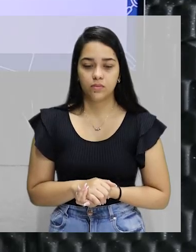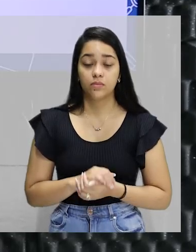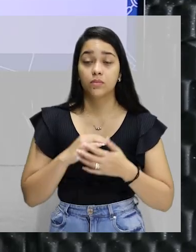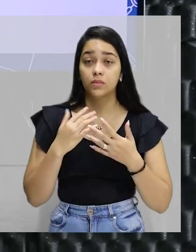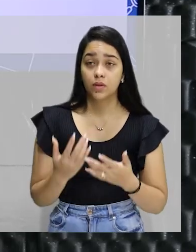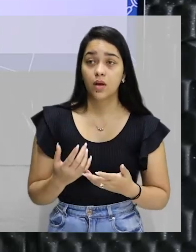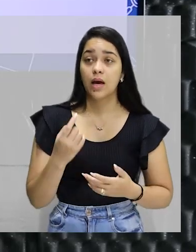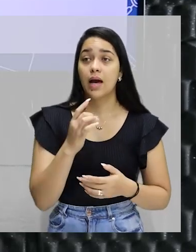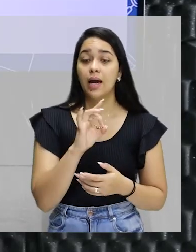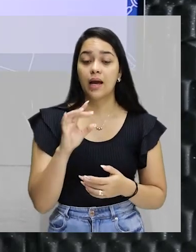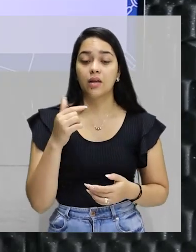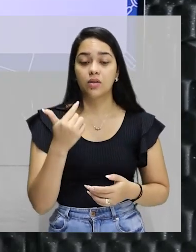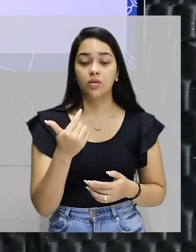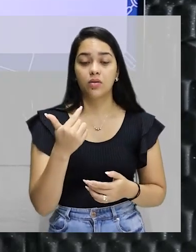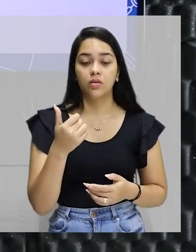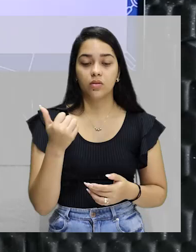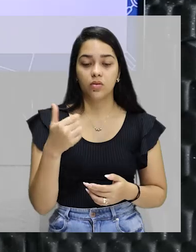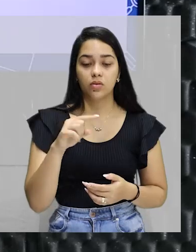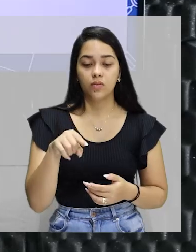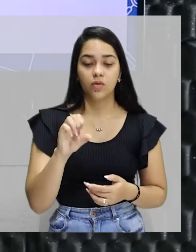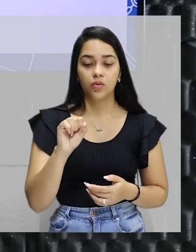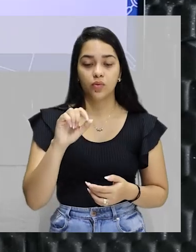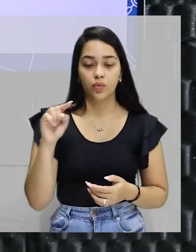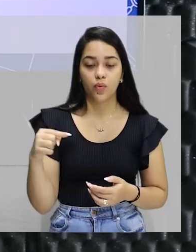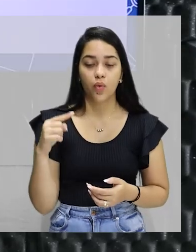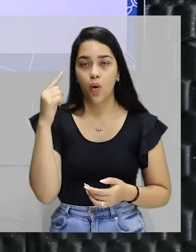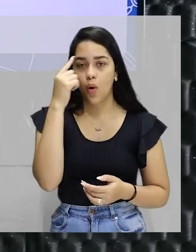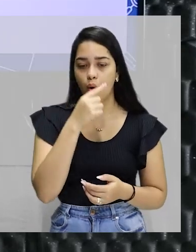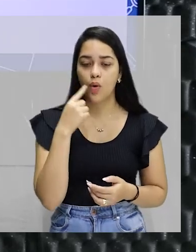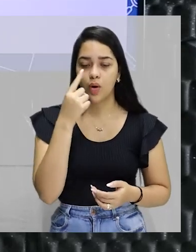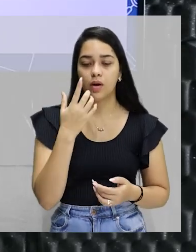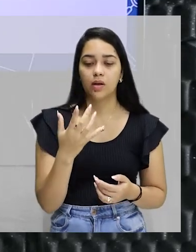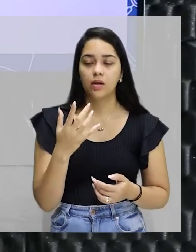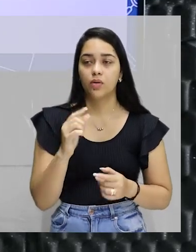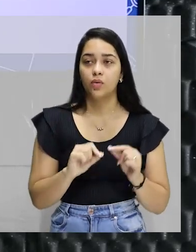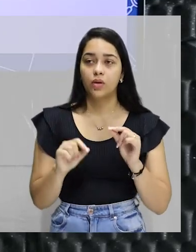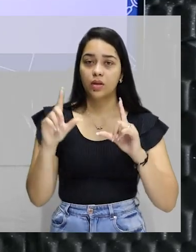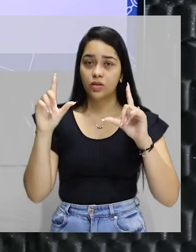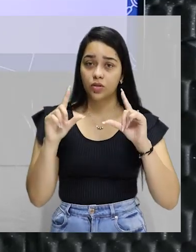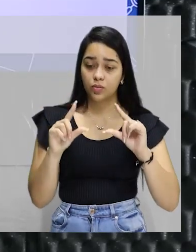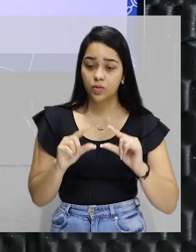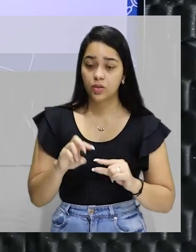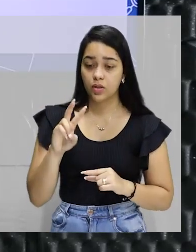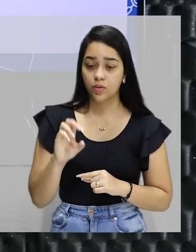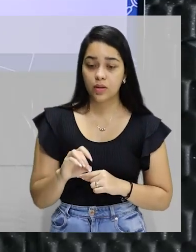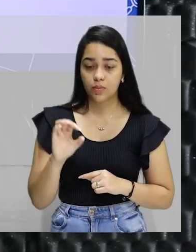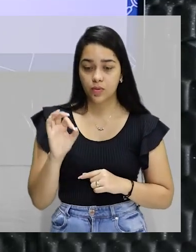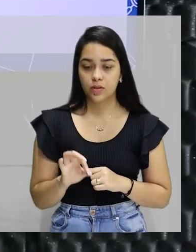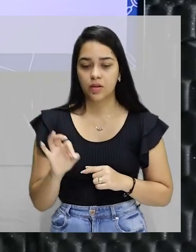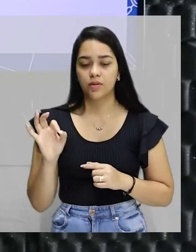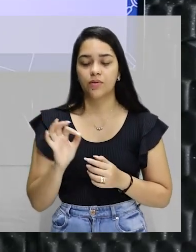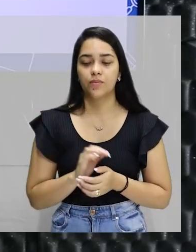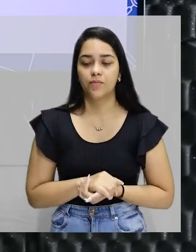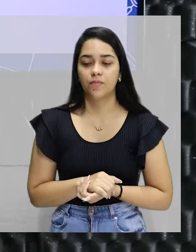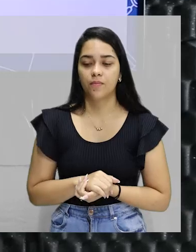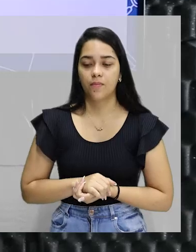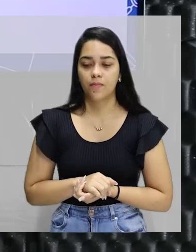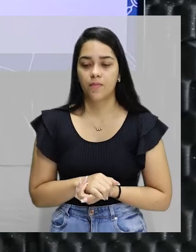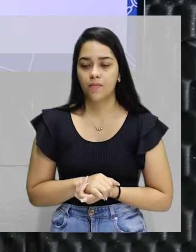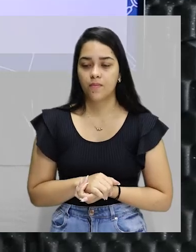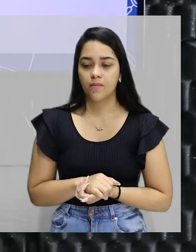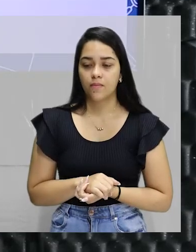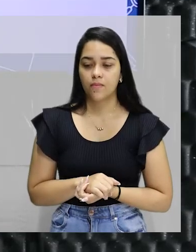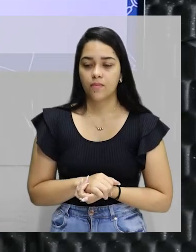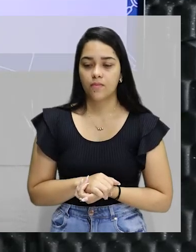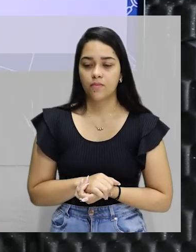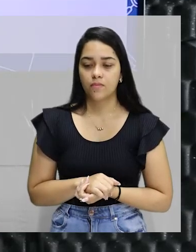a cada 12,8 horas, o seu nível de radiação cai 50%, pois ele sofre